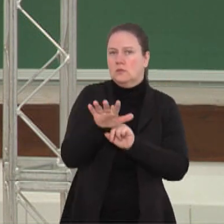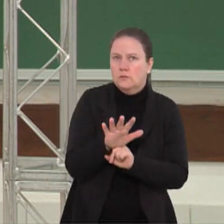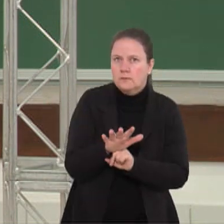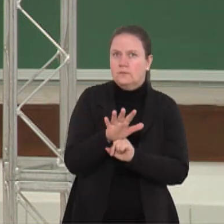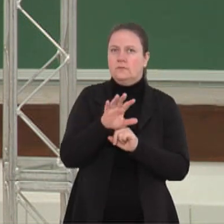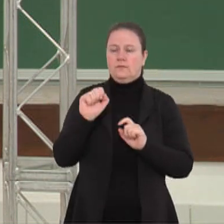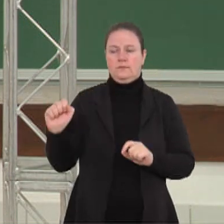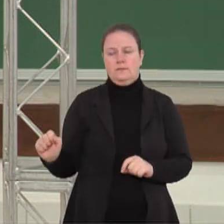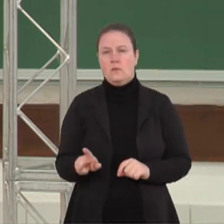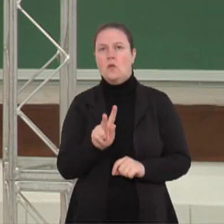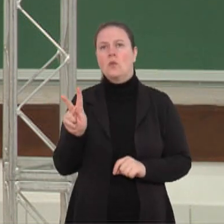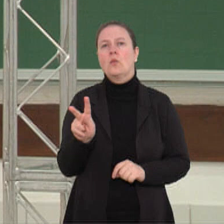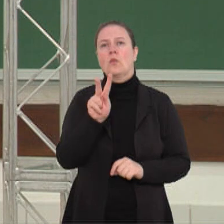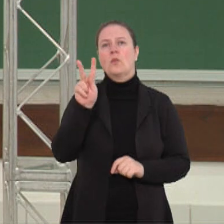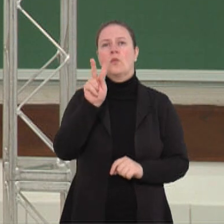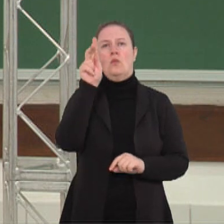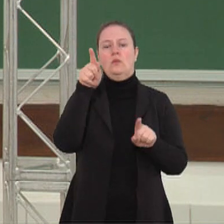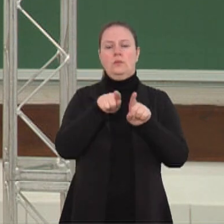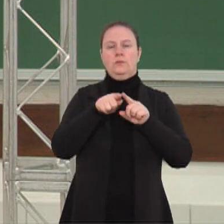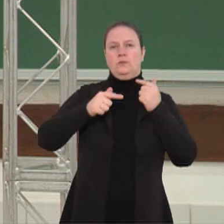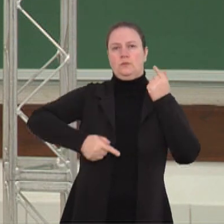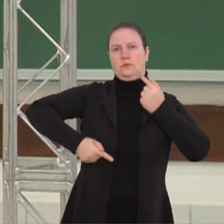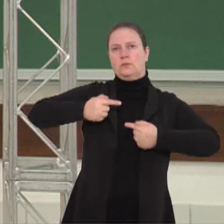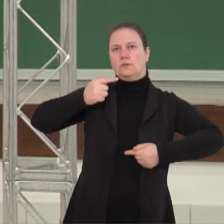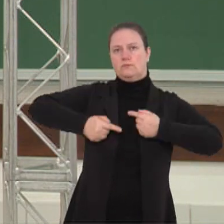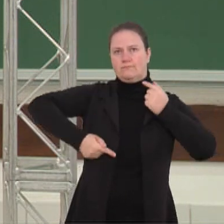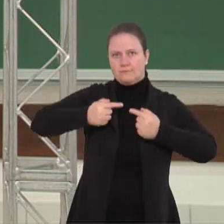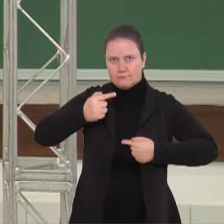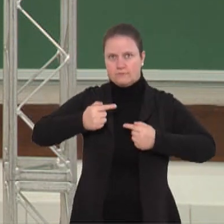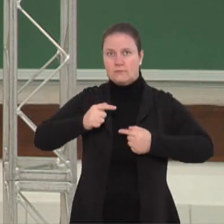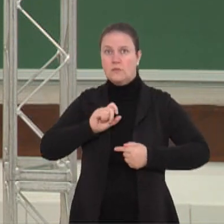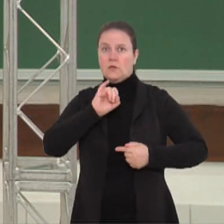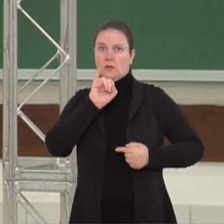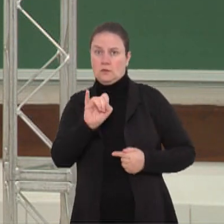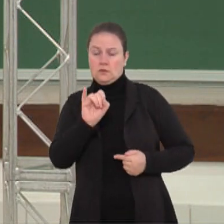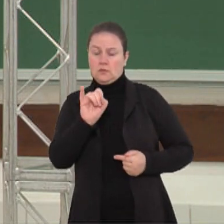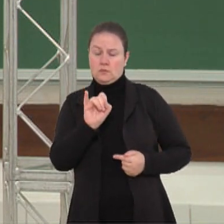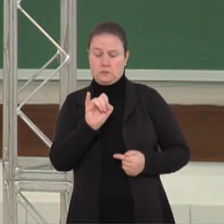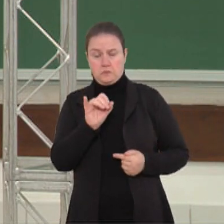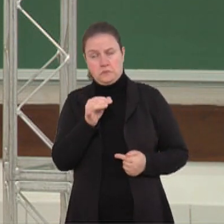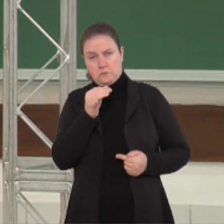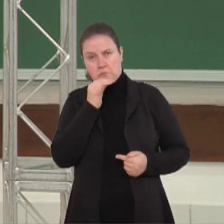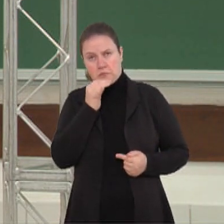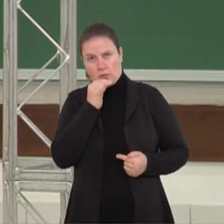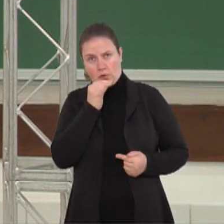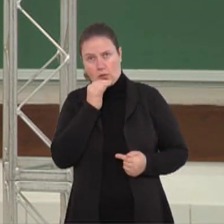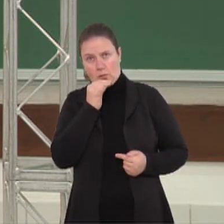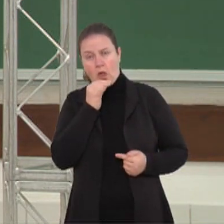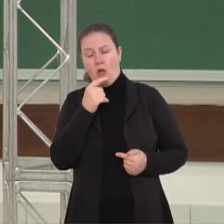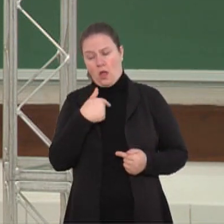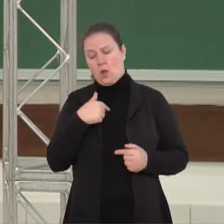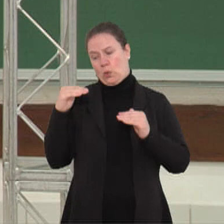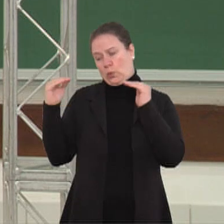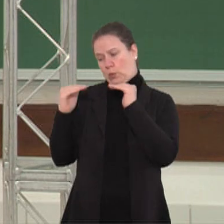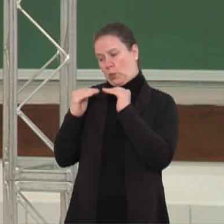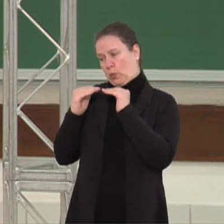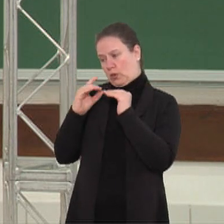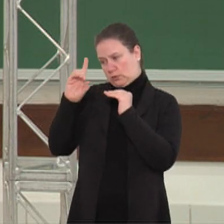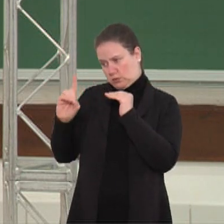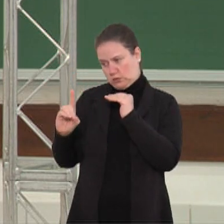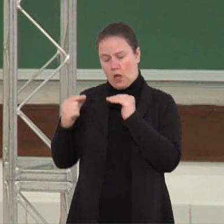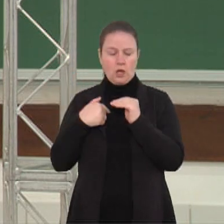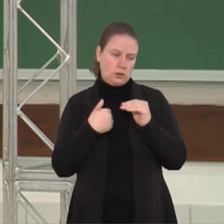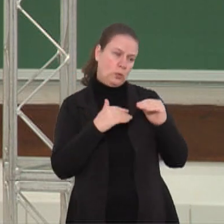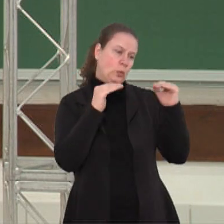de valores, de política por trás. Então, quem concorda em ser de direita ou